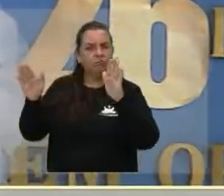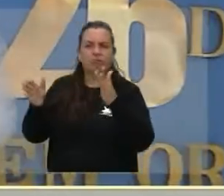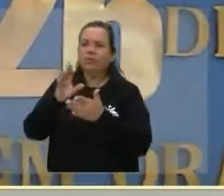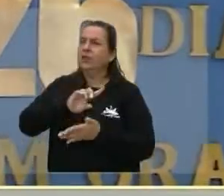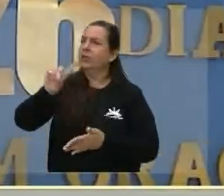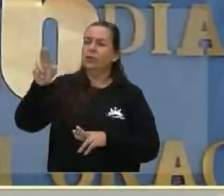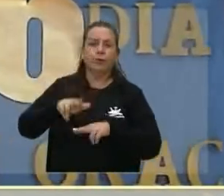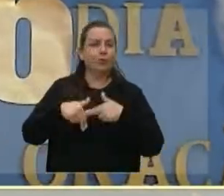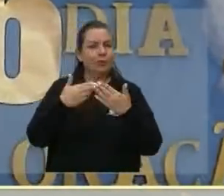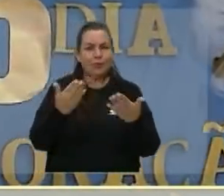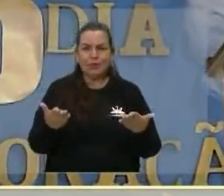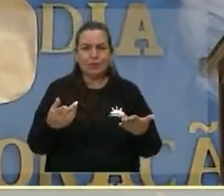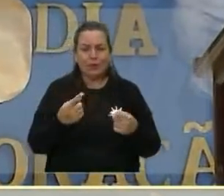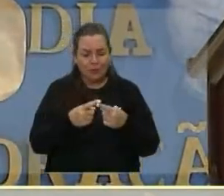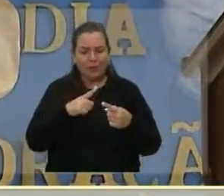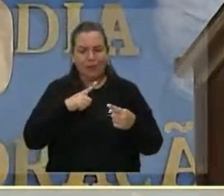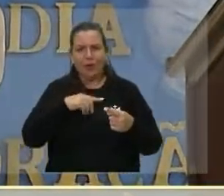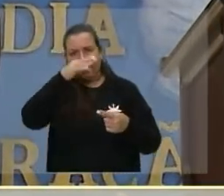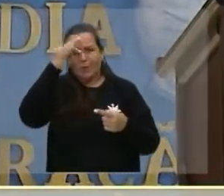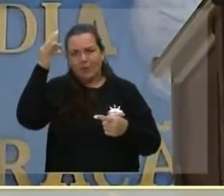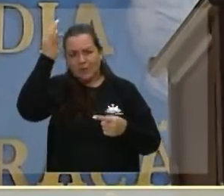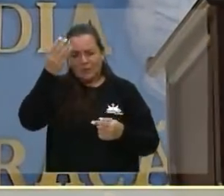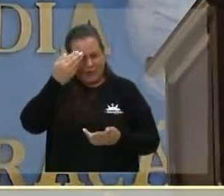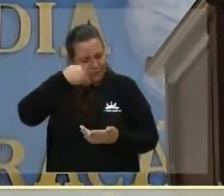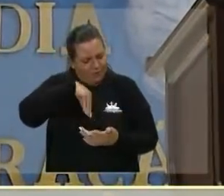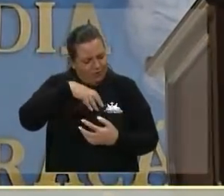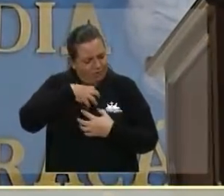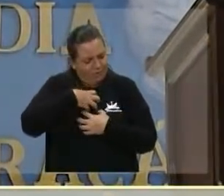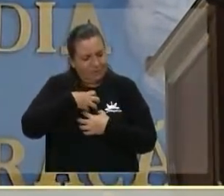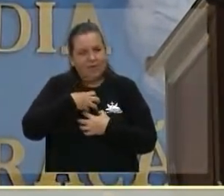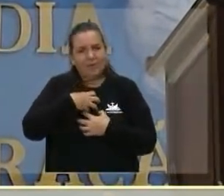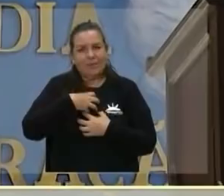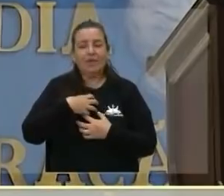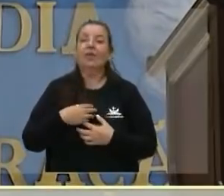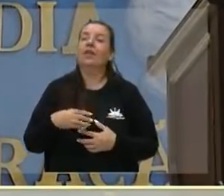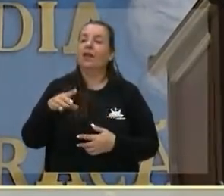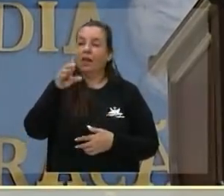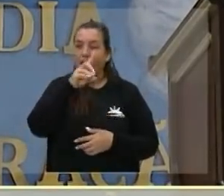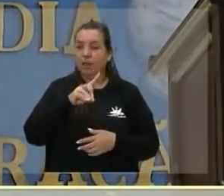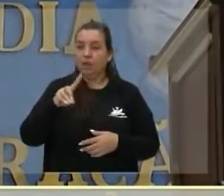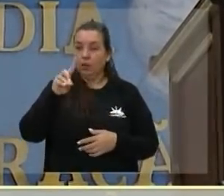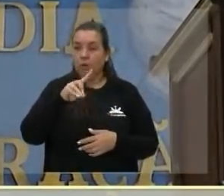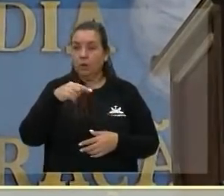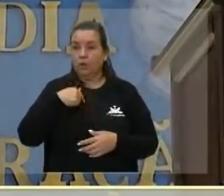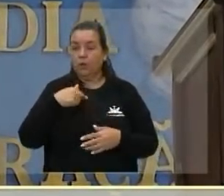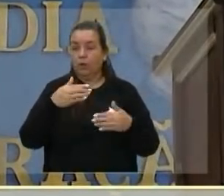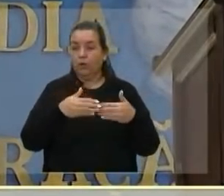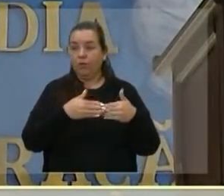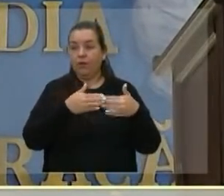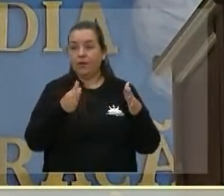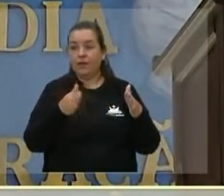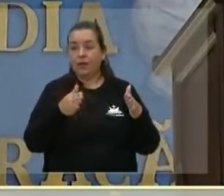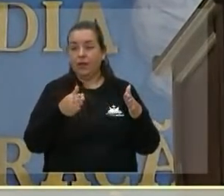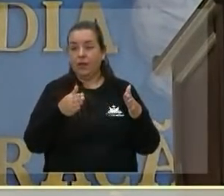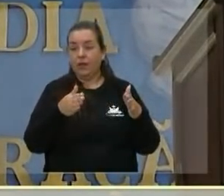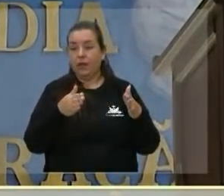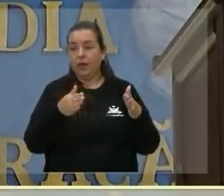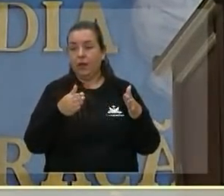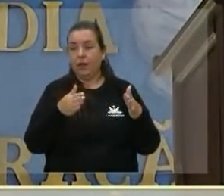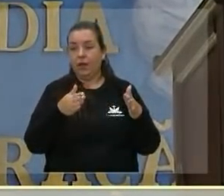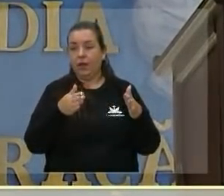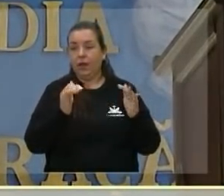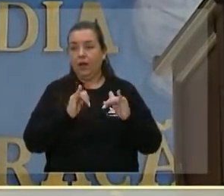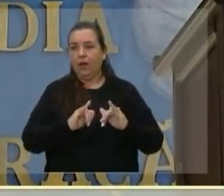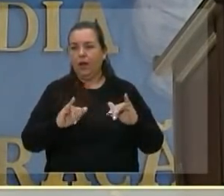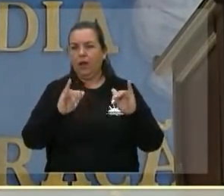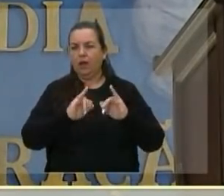isso oi se domingo eu vou fazer abertura na pedreira paulo leminski ah não